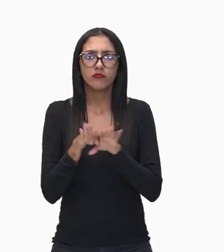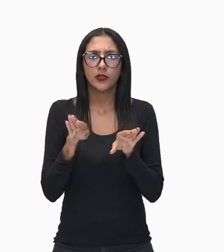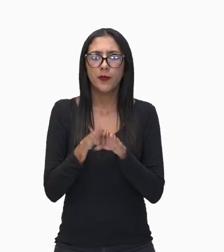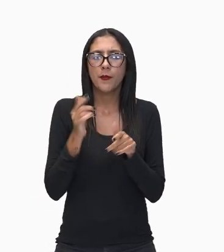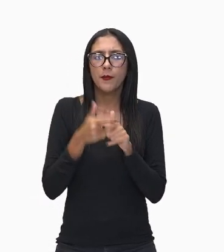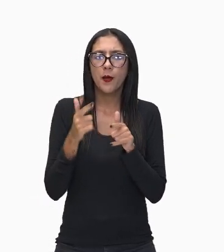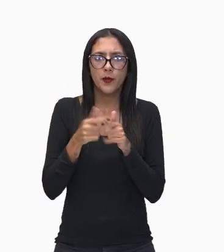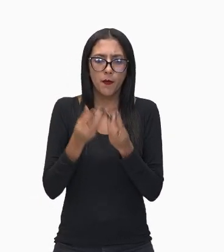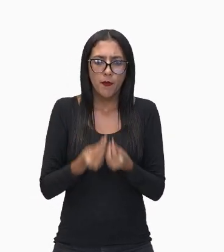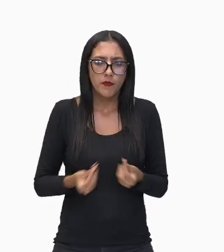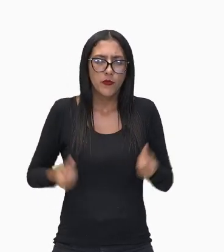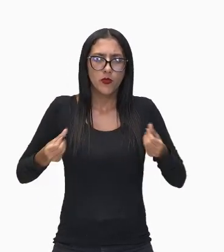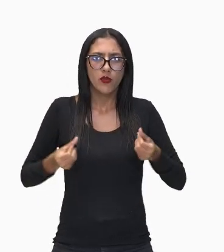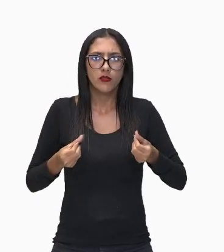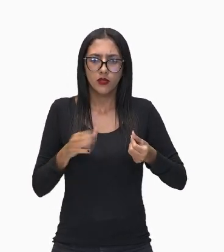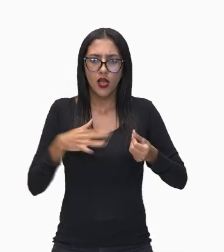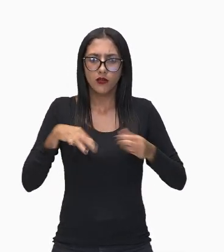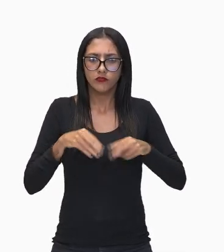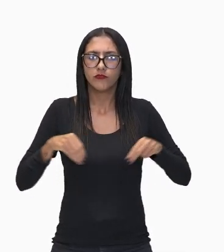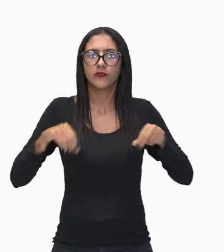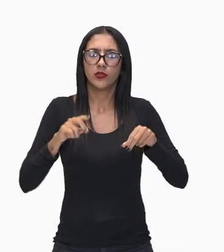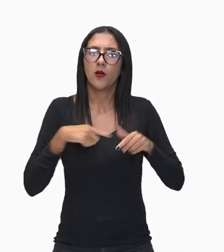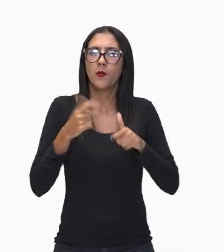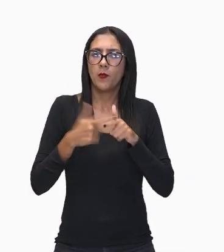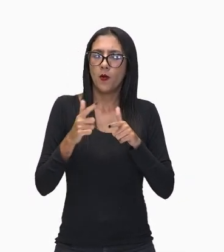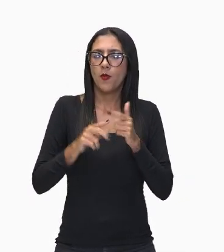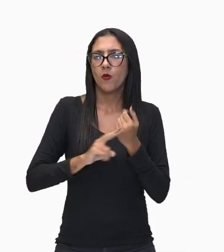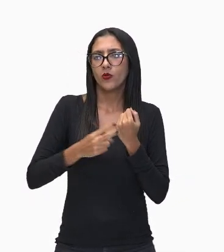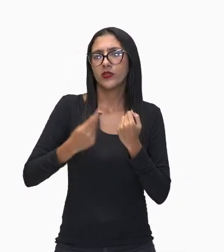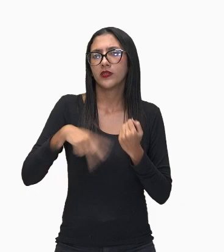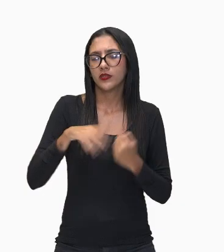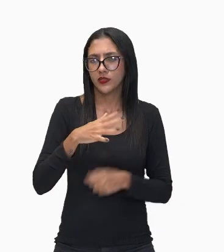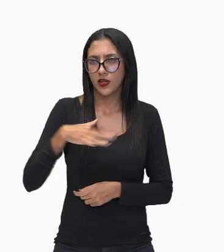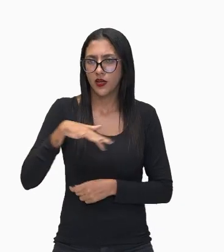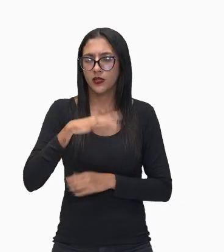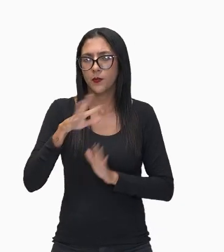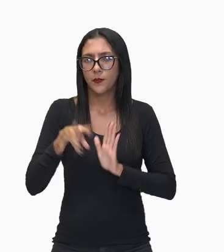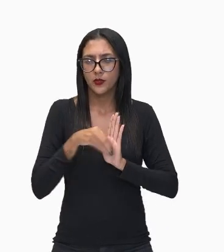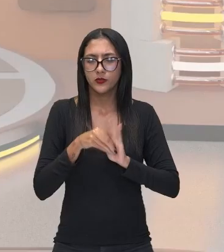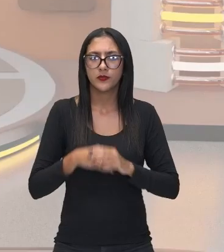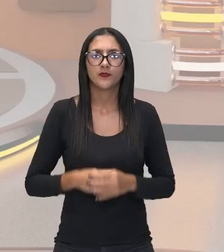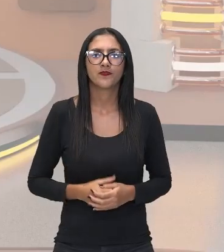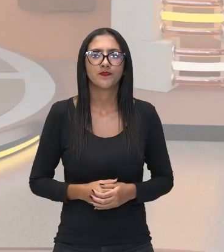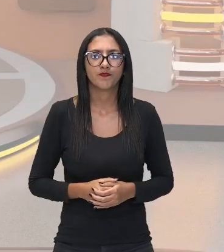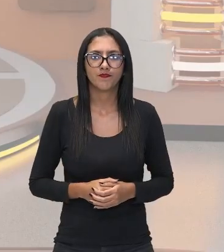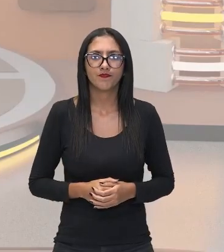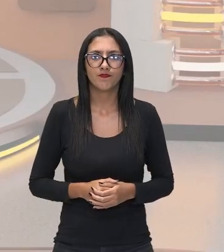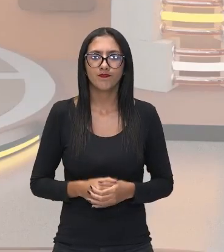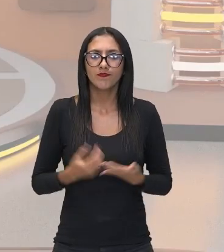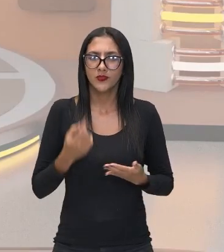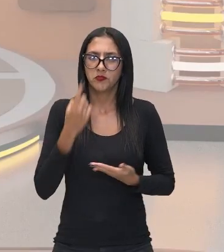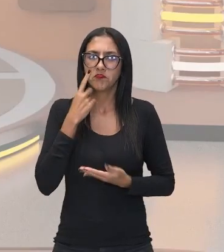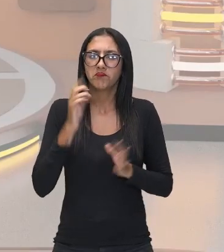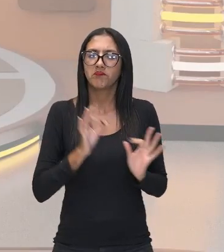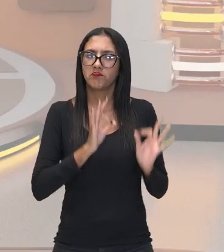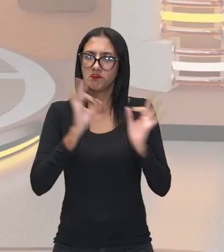problema frequente na nossa região. Então nós vimos aí, né, esta foi a nossa aula